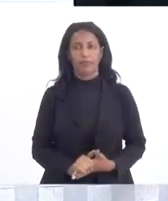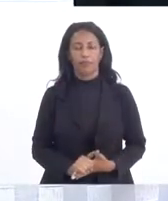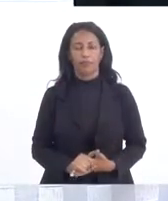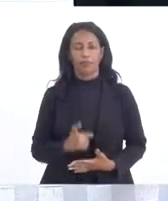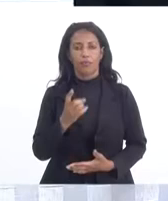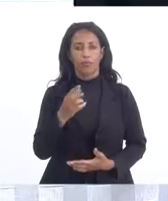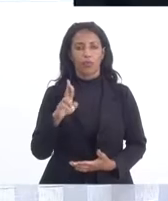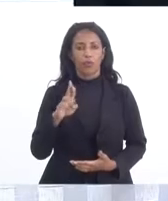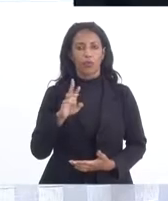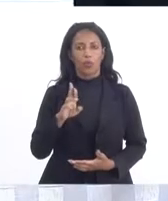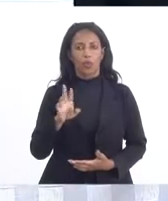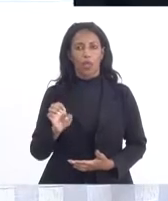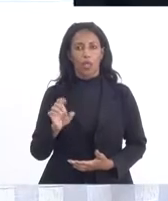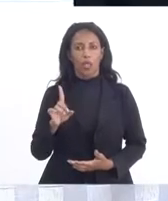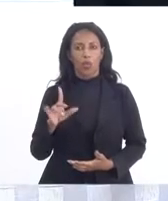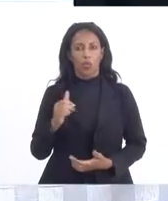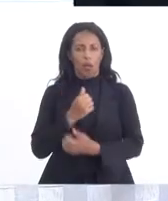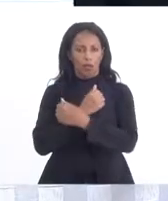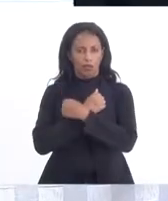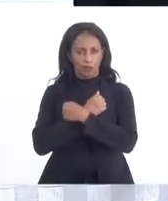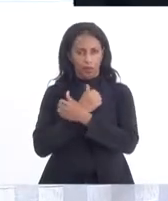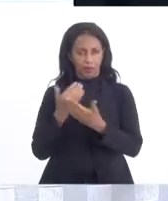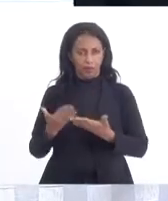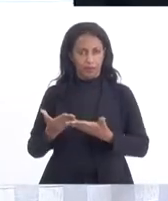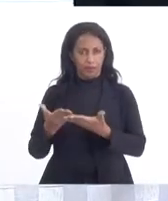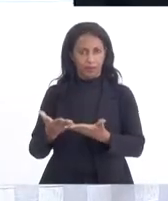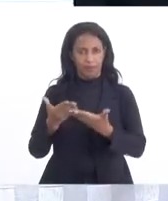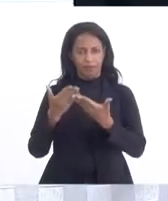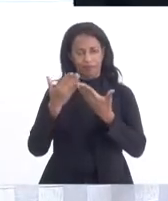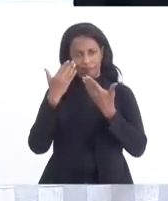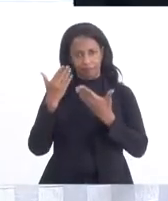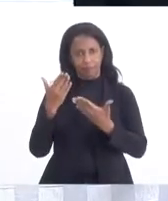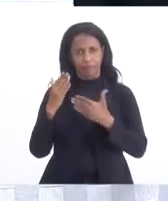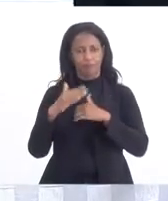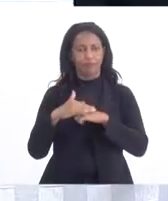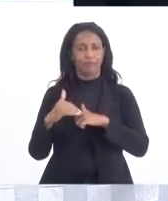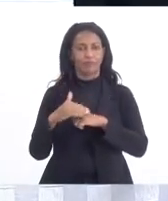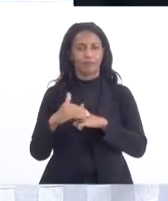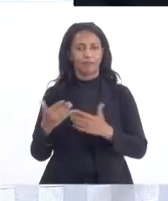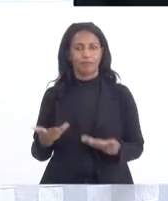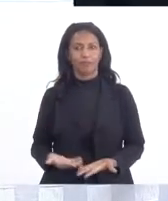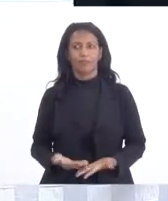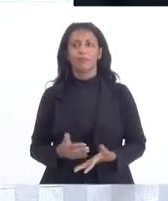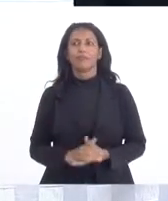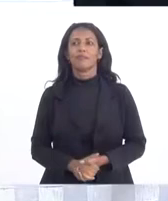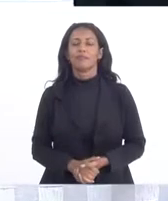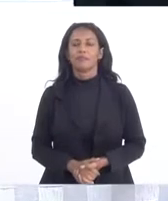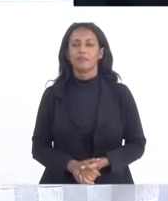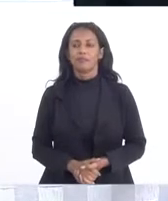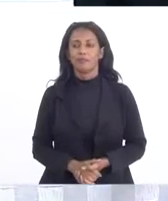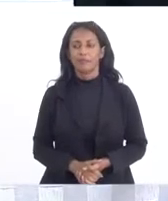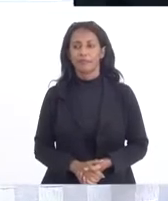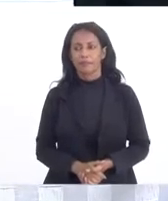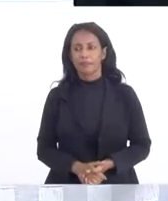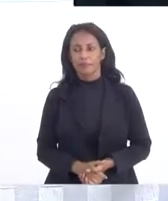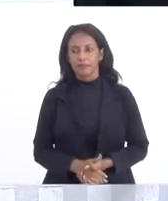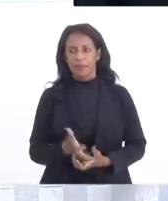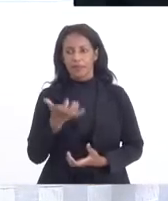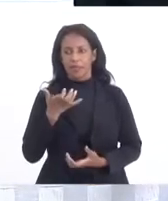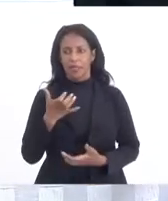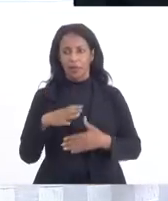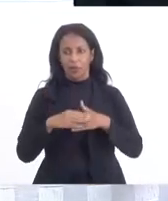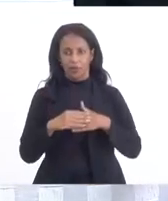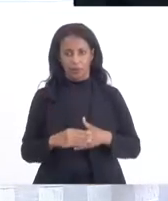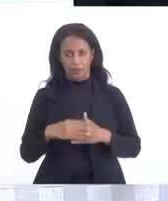doutor Eduardo Eugênio. Mandar um grande abraço para ele e agradecer o carinho da acolhida aqui. Quero saudar aqui